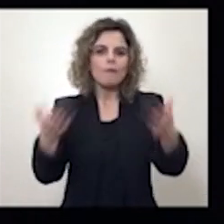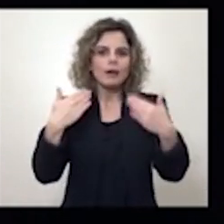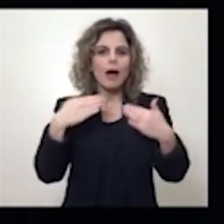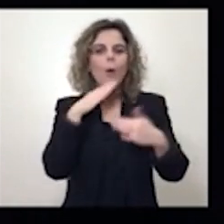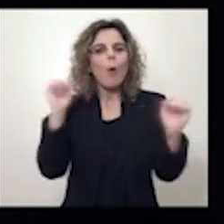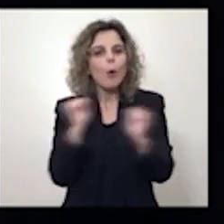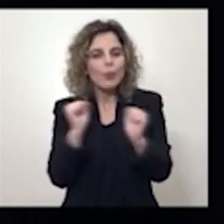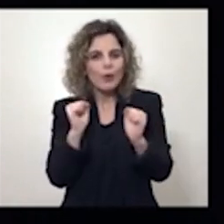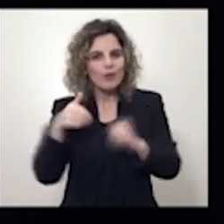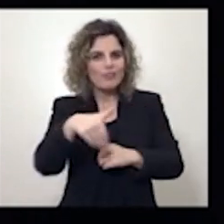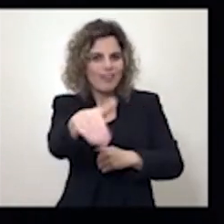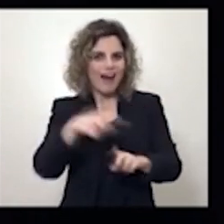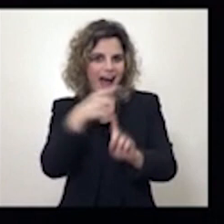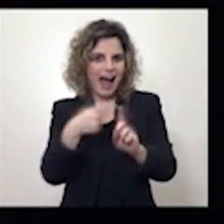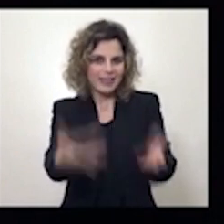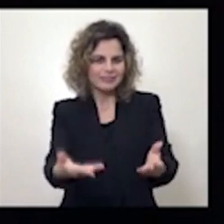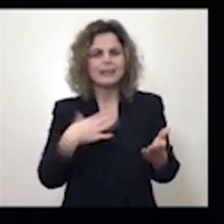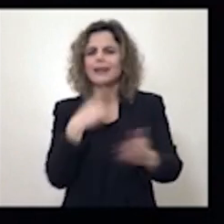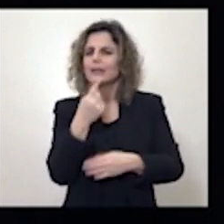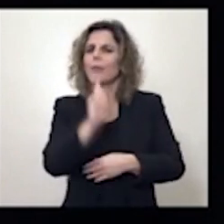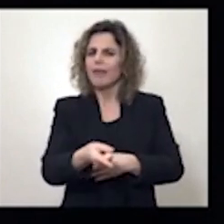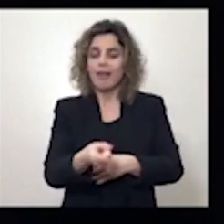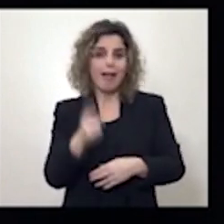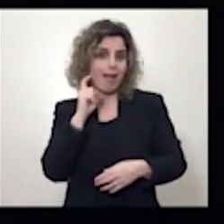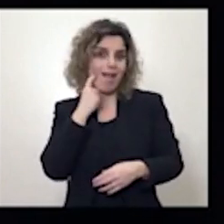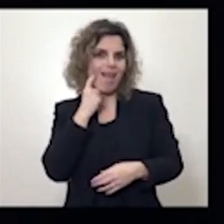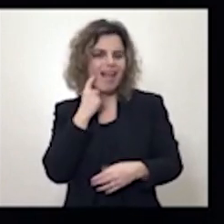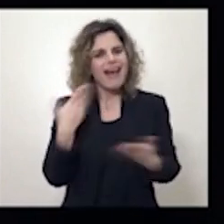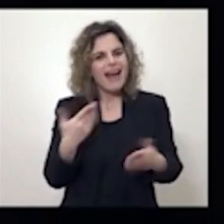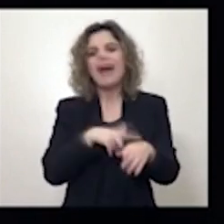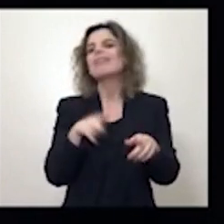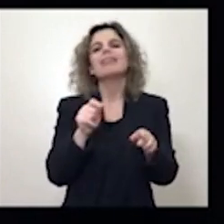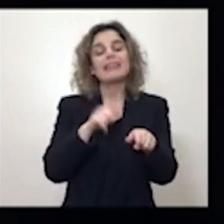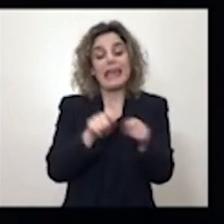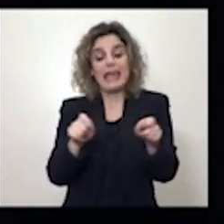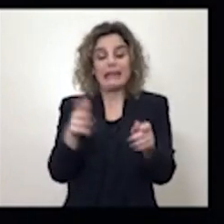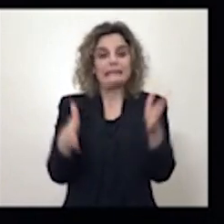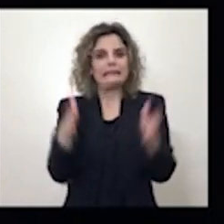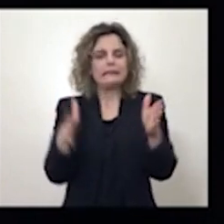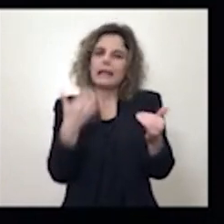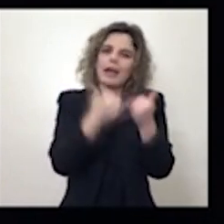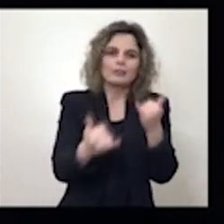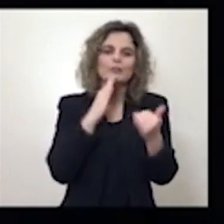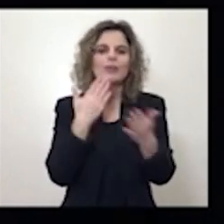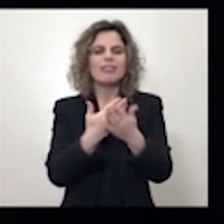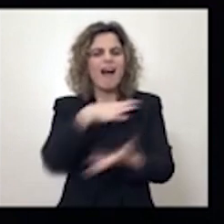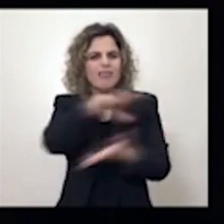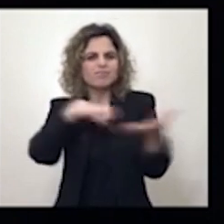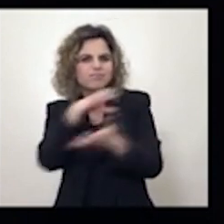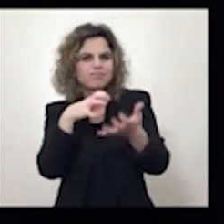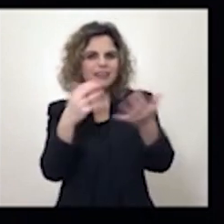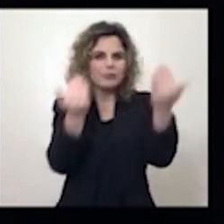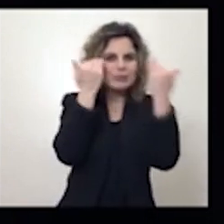ano. Por outras palavras, a Páscoa é um tempo arriscado para mensagens confusas